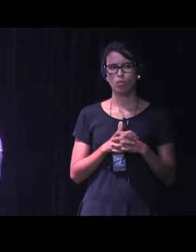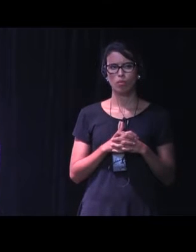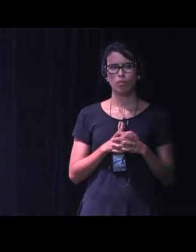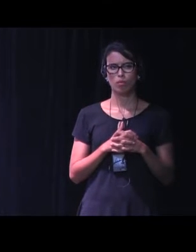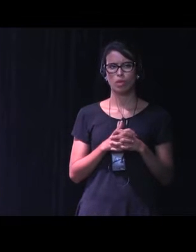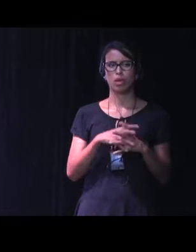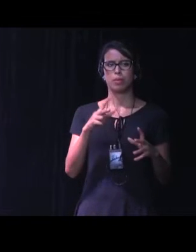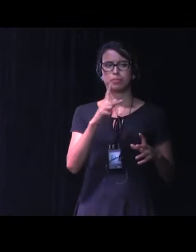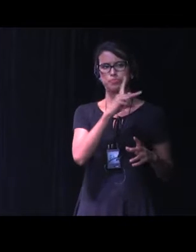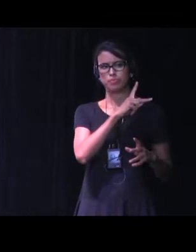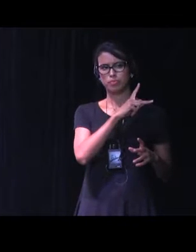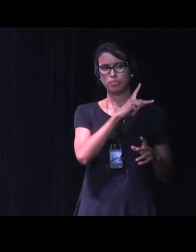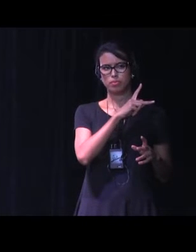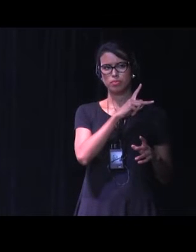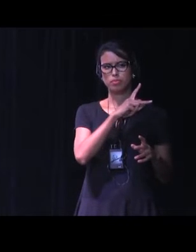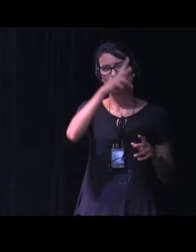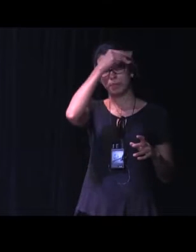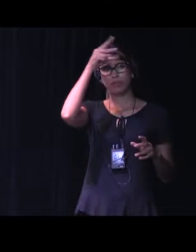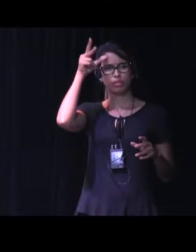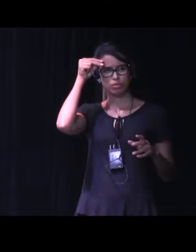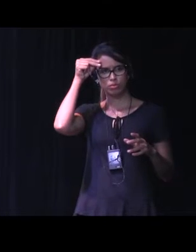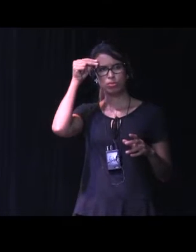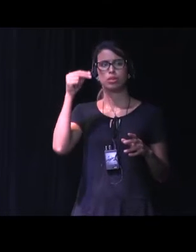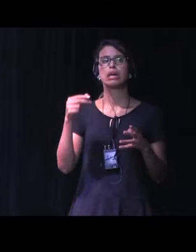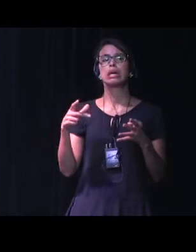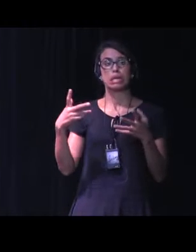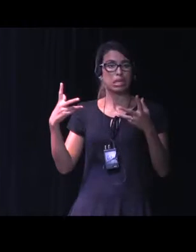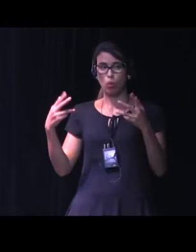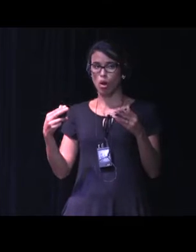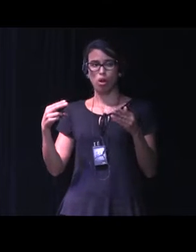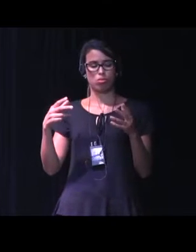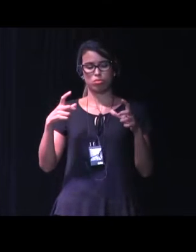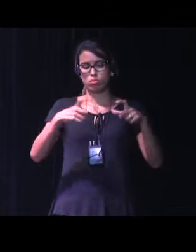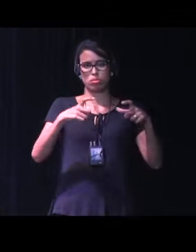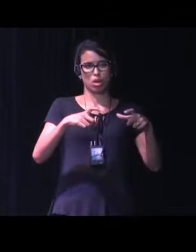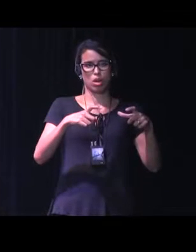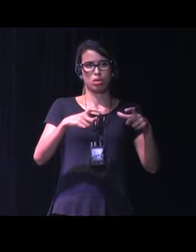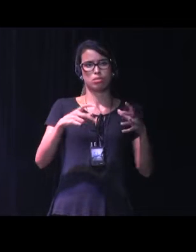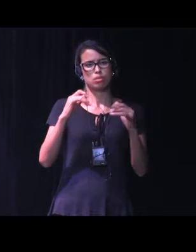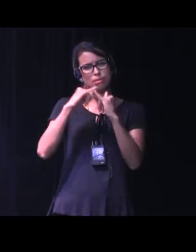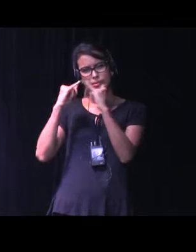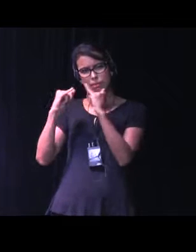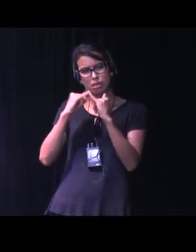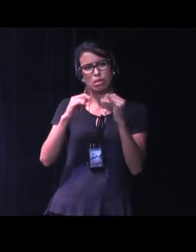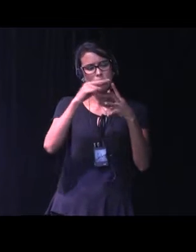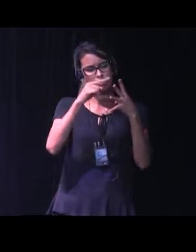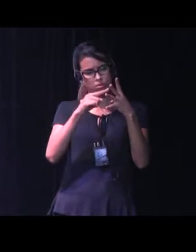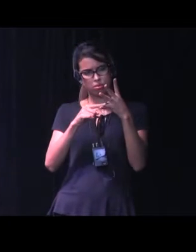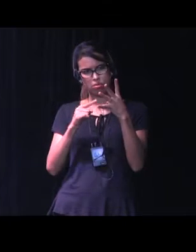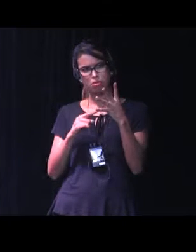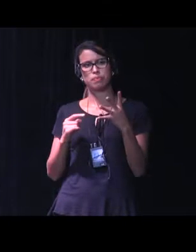alcaldias, prefeituras, que têm a ver com o mesmo território, para ver